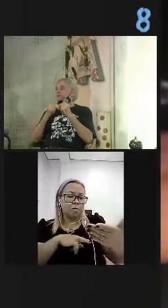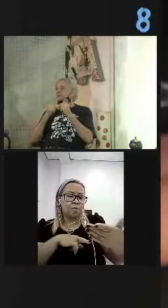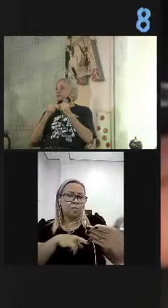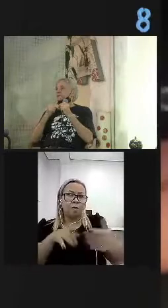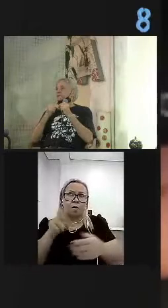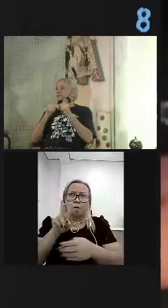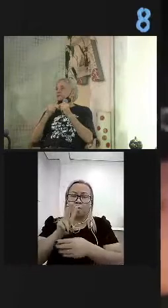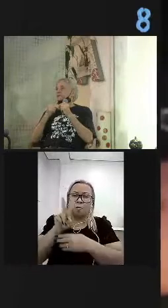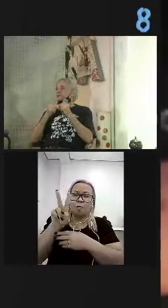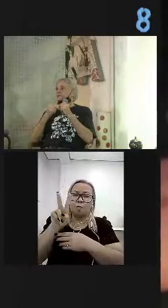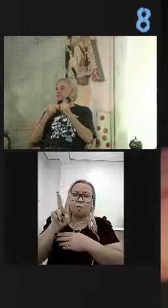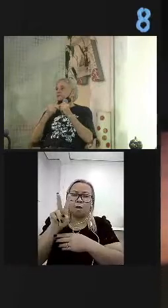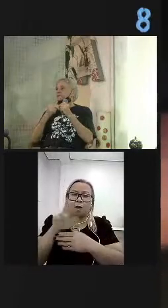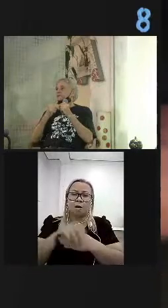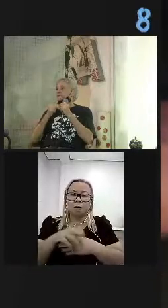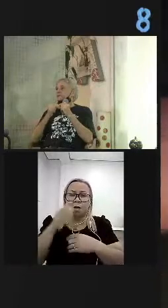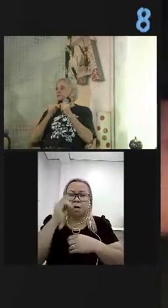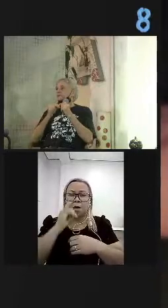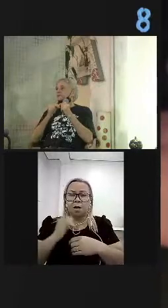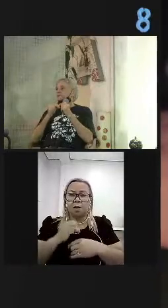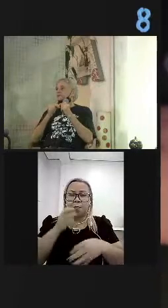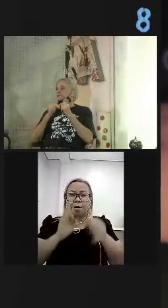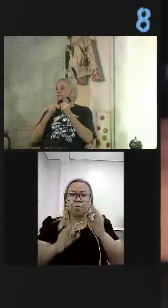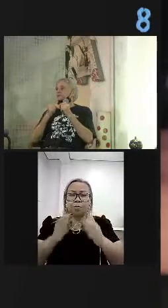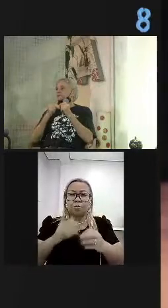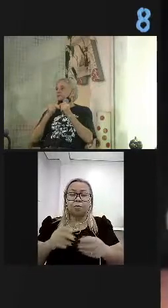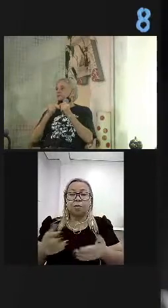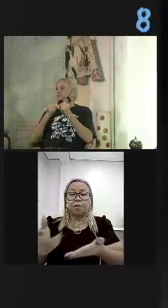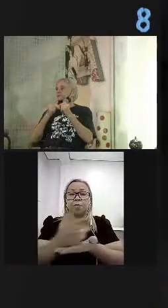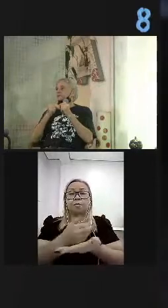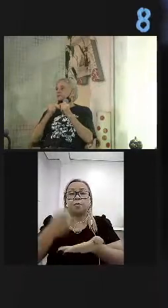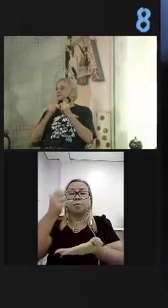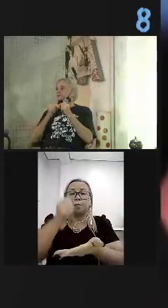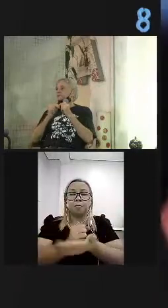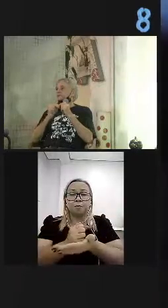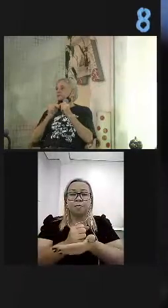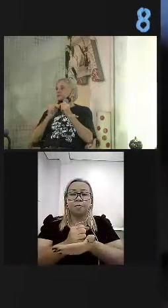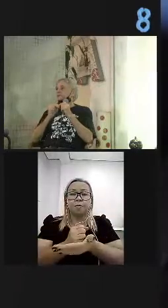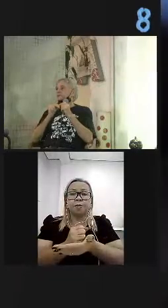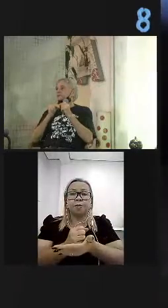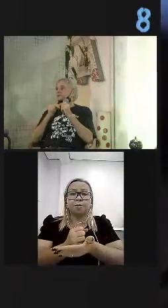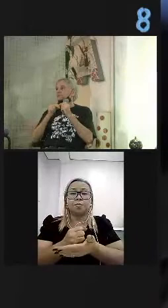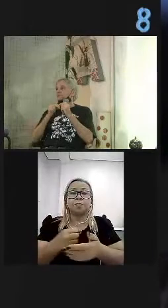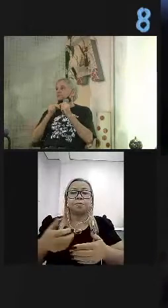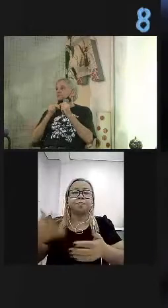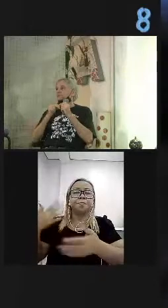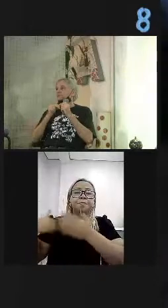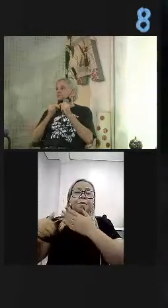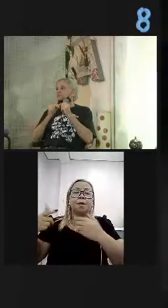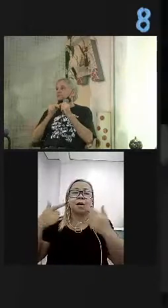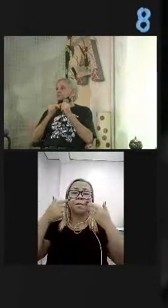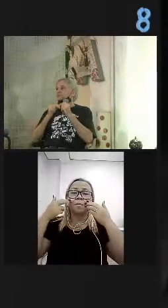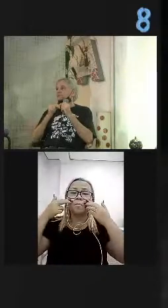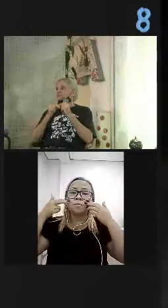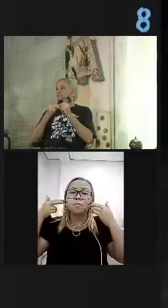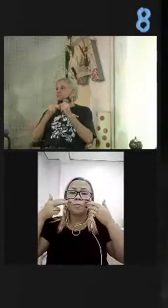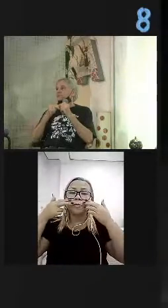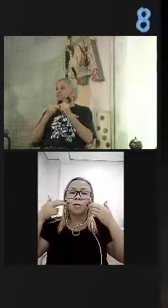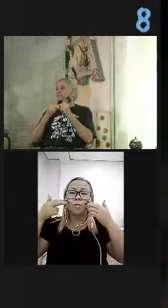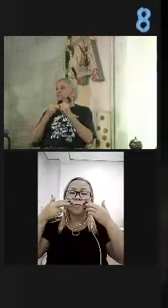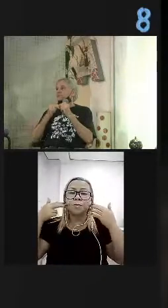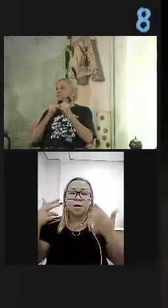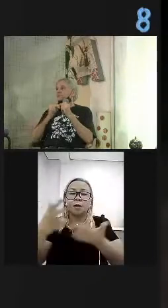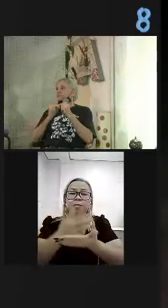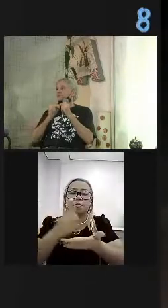época do impeachment do presidente da República, época dos caras pintados, é quando o movimento estudantil voltou à tona de novo.